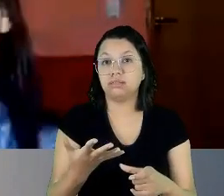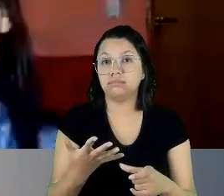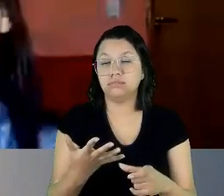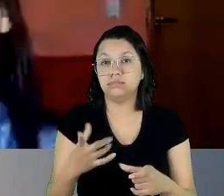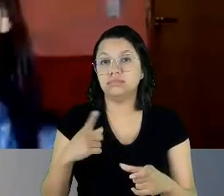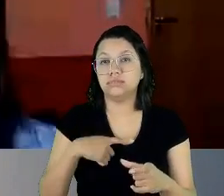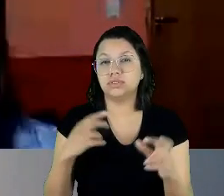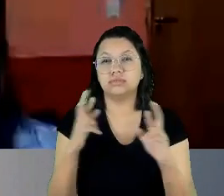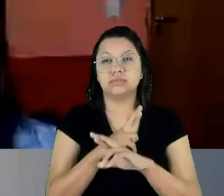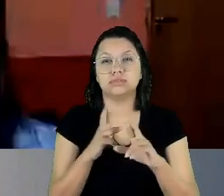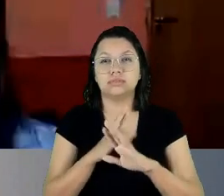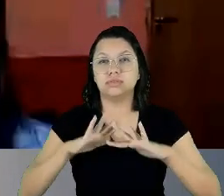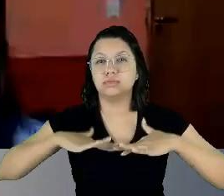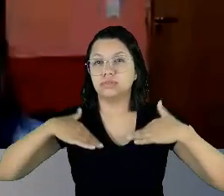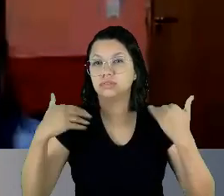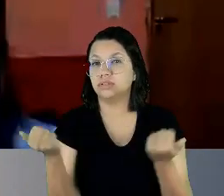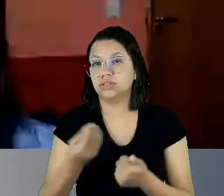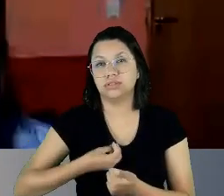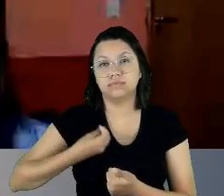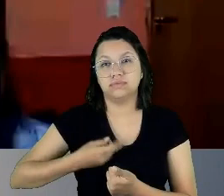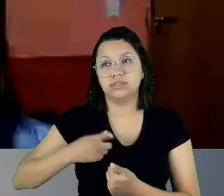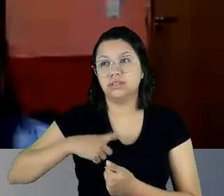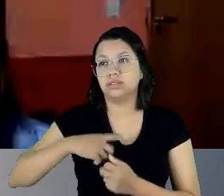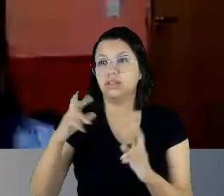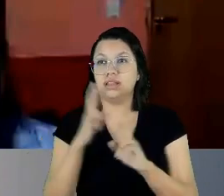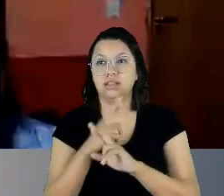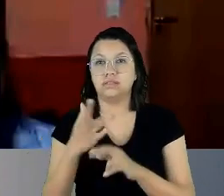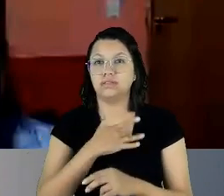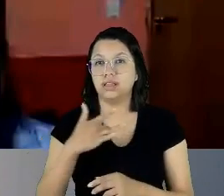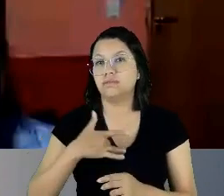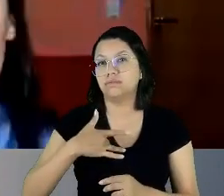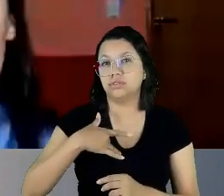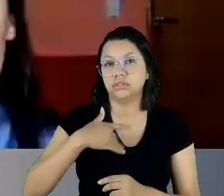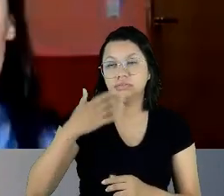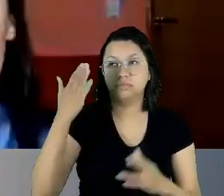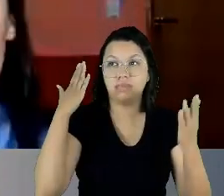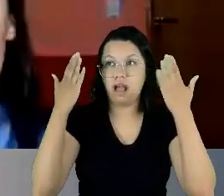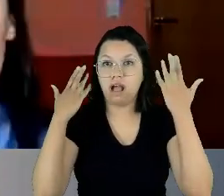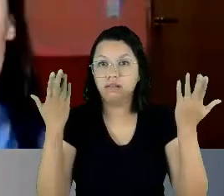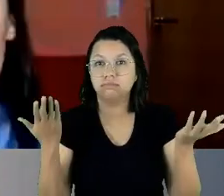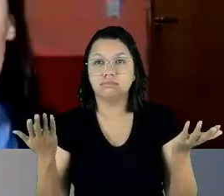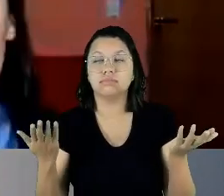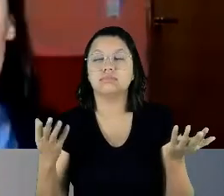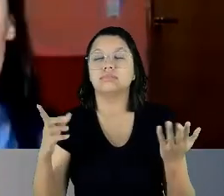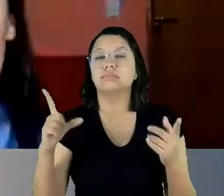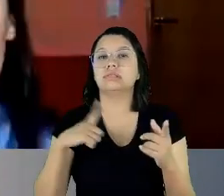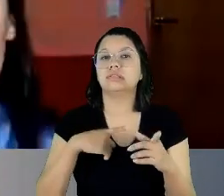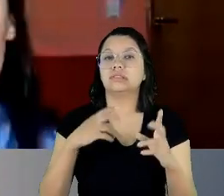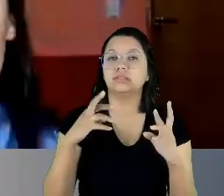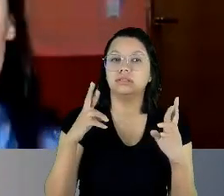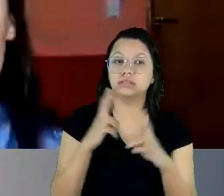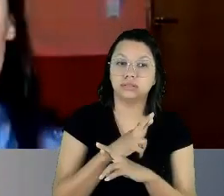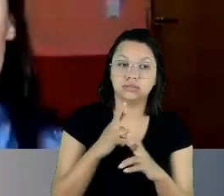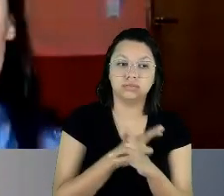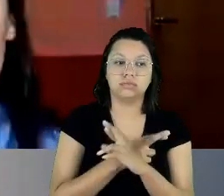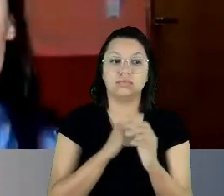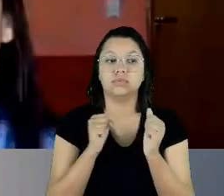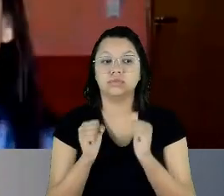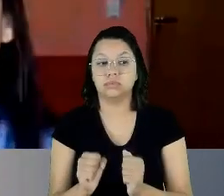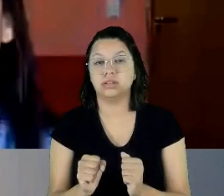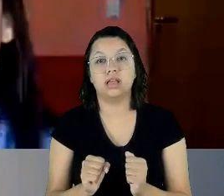né? Tem a ver com a nossa qualidade de vida, tem a ver com a nossa saúde mental, tem a ver com